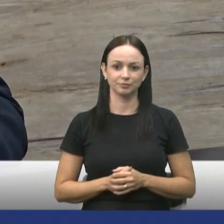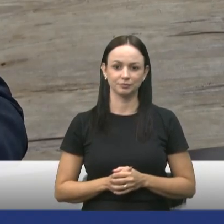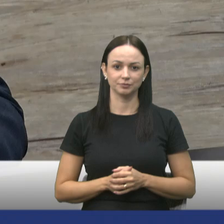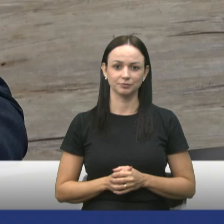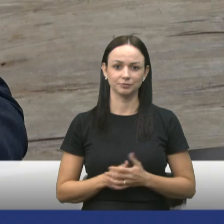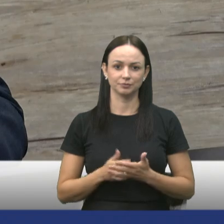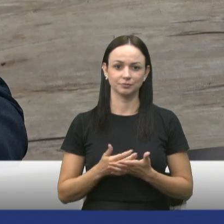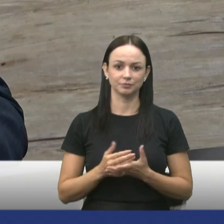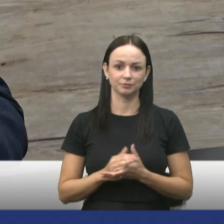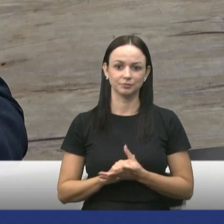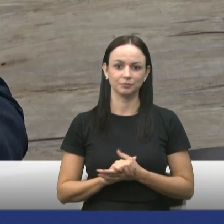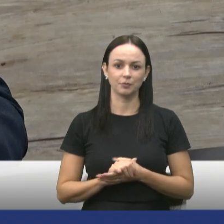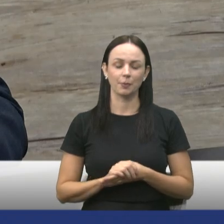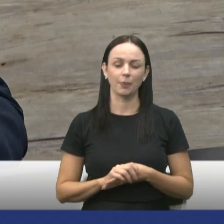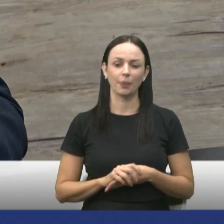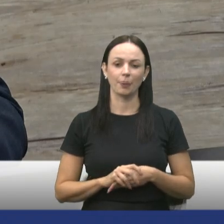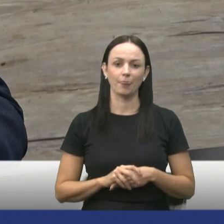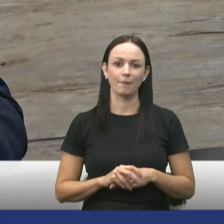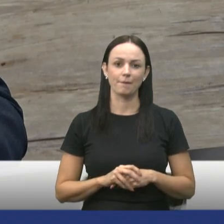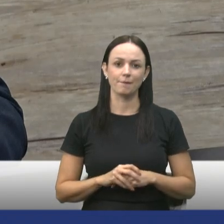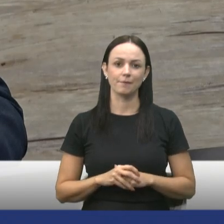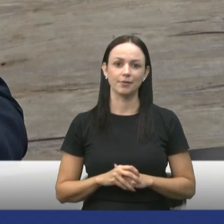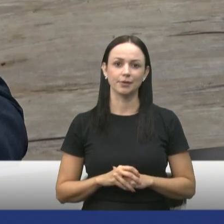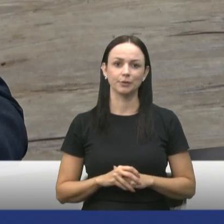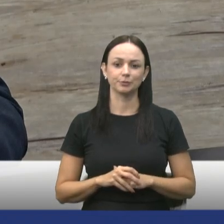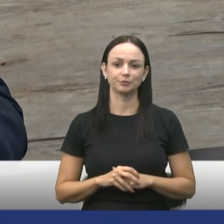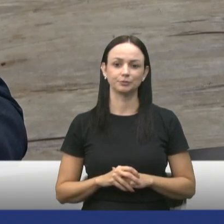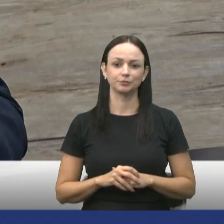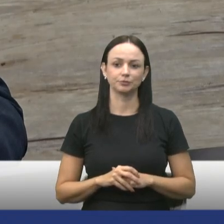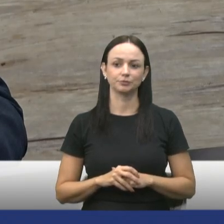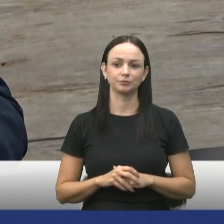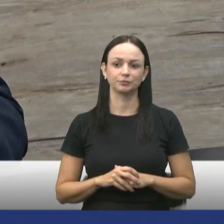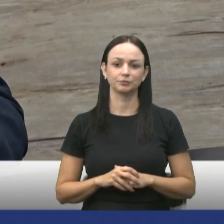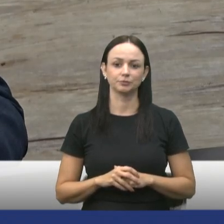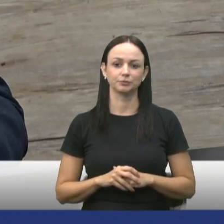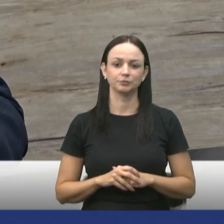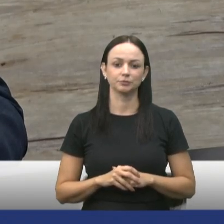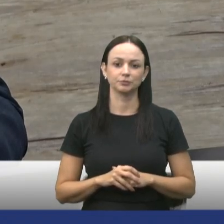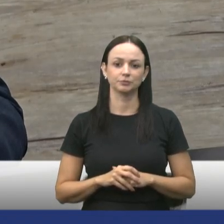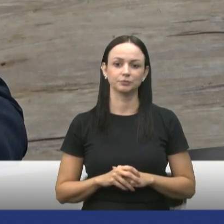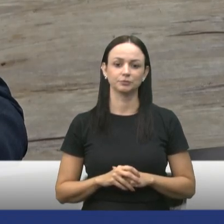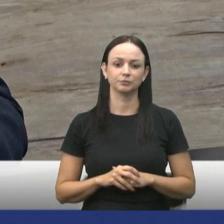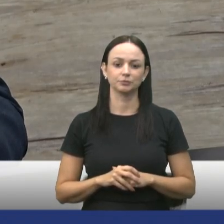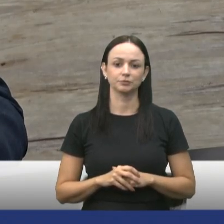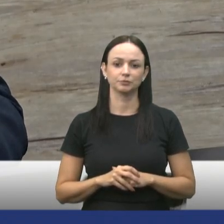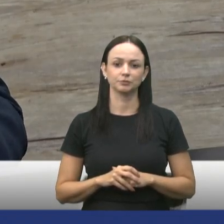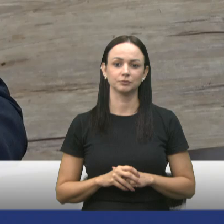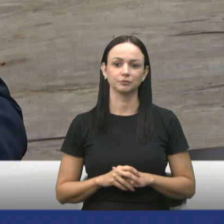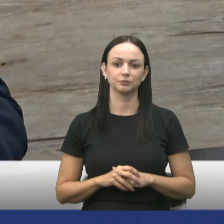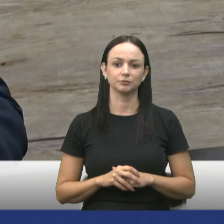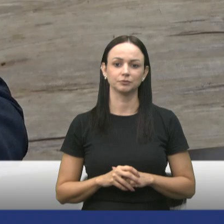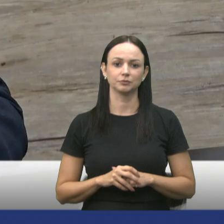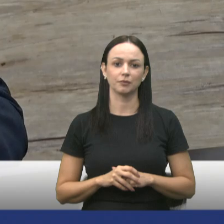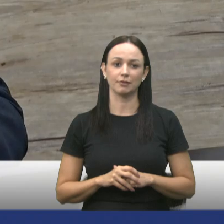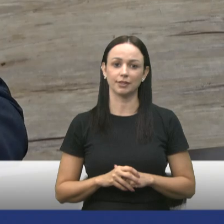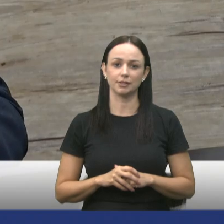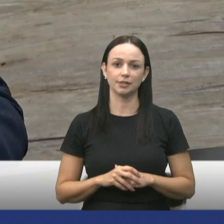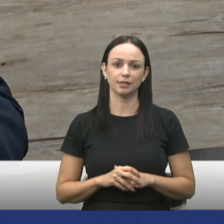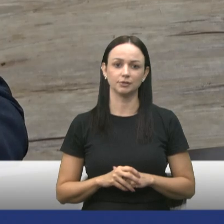Aqui está, né? O registro apresenta dos vereadores. Estão chegando ainda aí, né? A gente está no